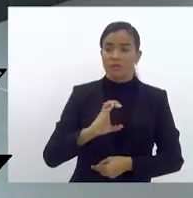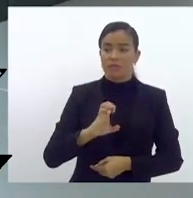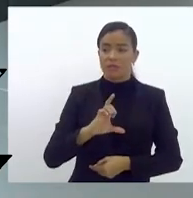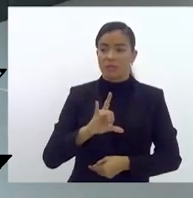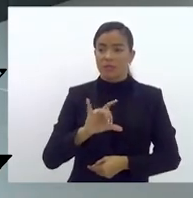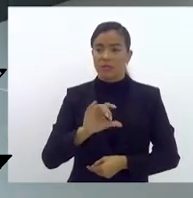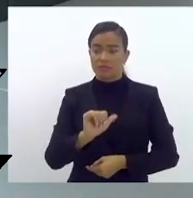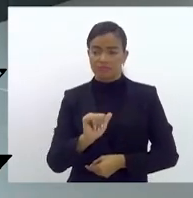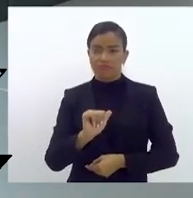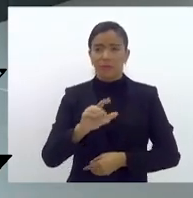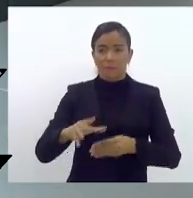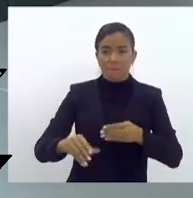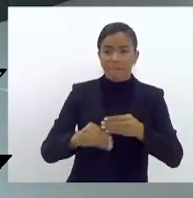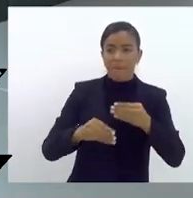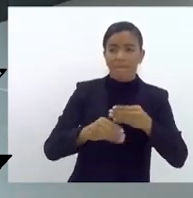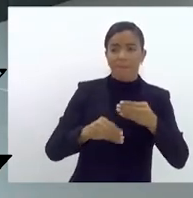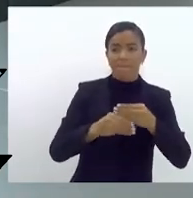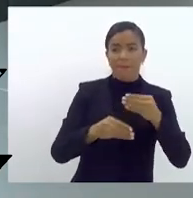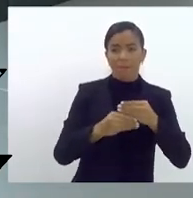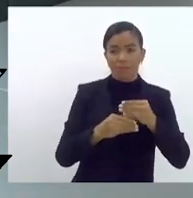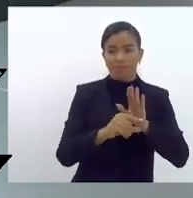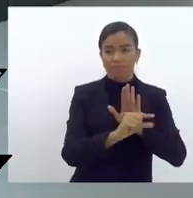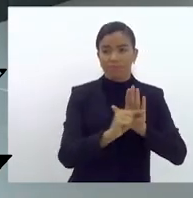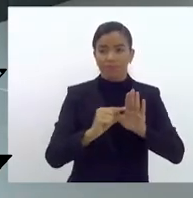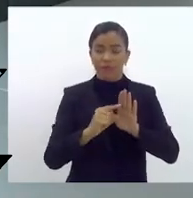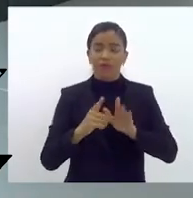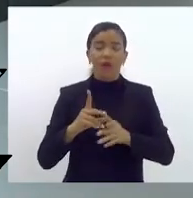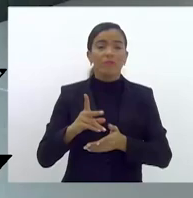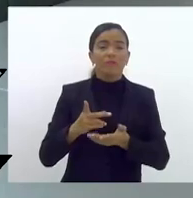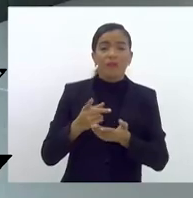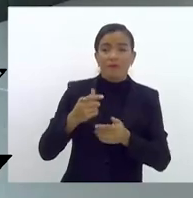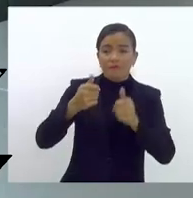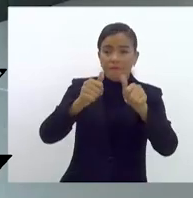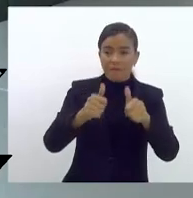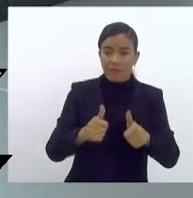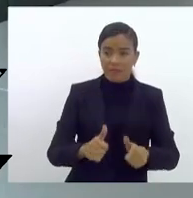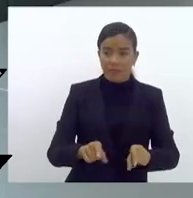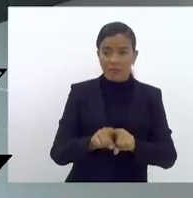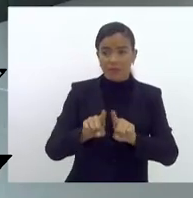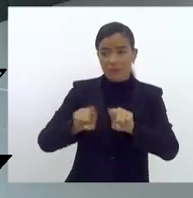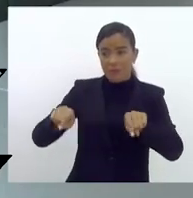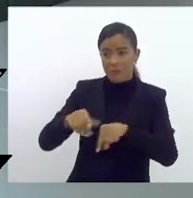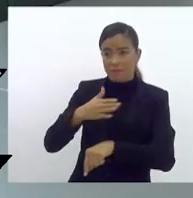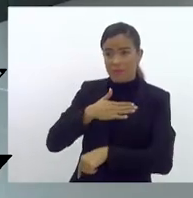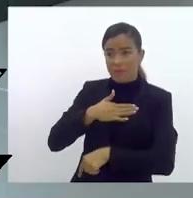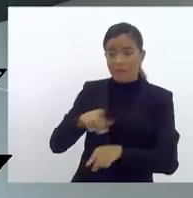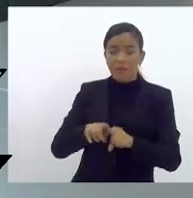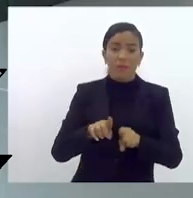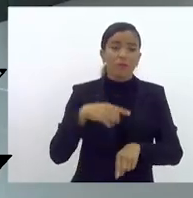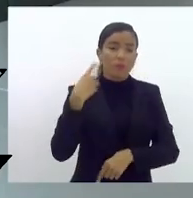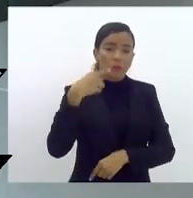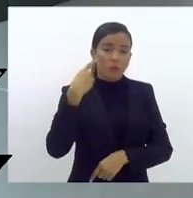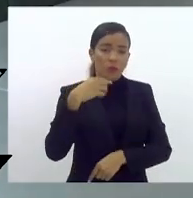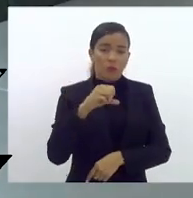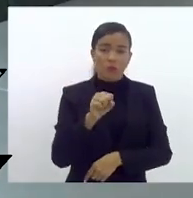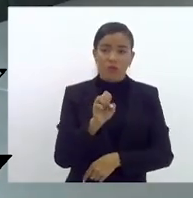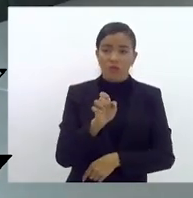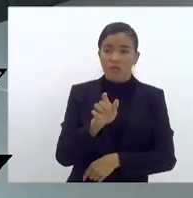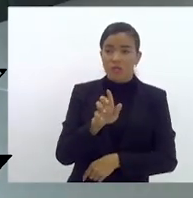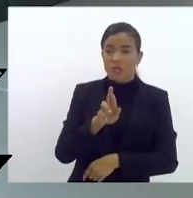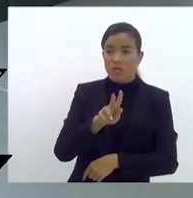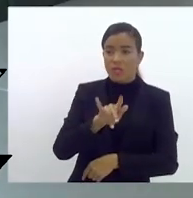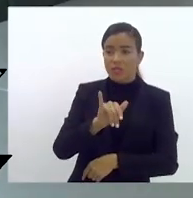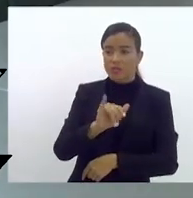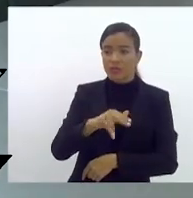considerações o projeto saiu com vista conjunta para o meu gabinete o Gabinete do deputado Dr Serginho Deputado Dr Serginho